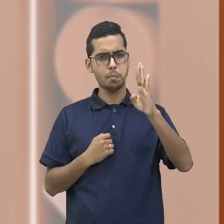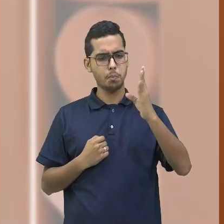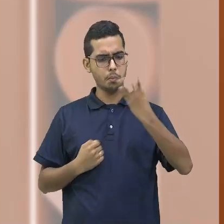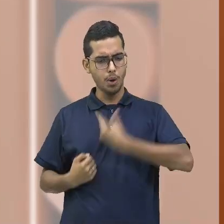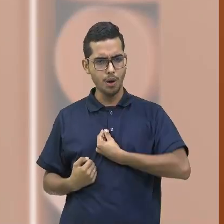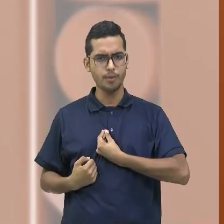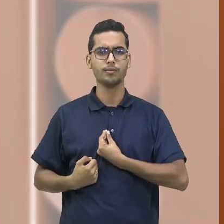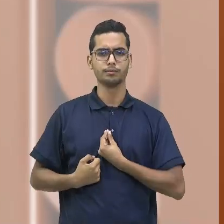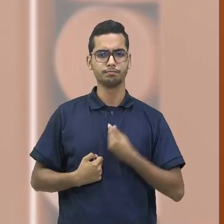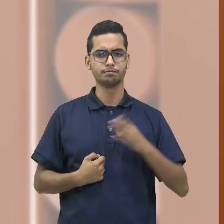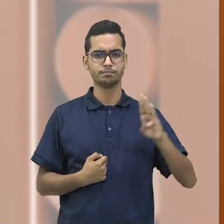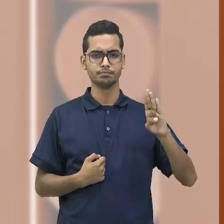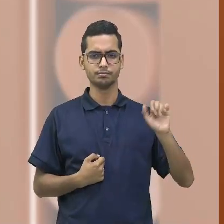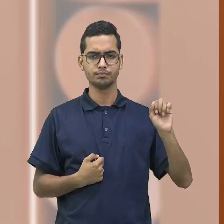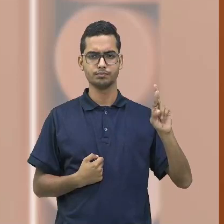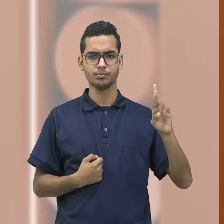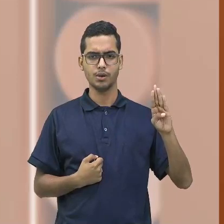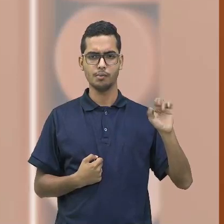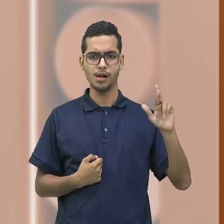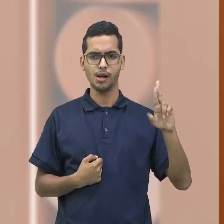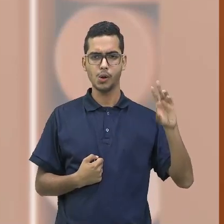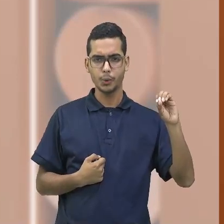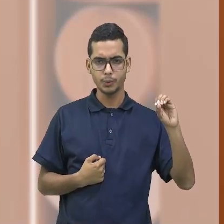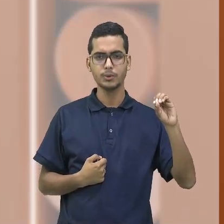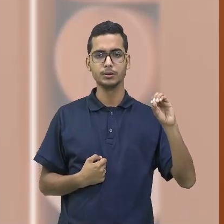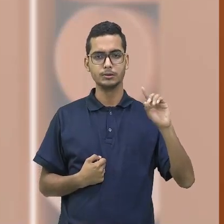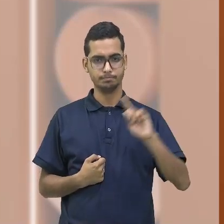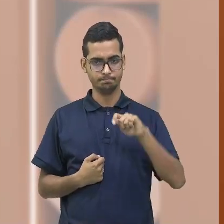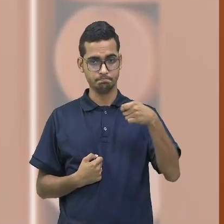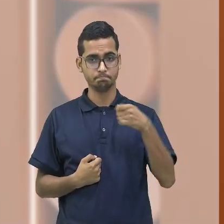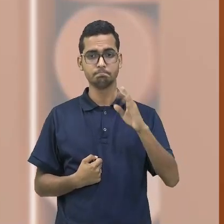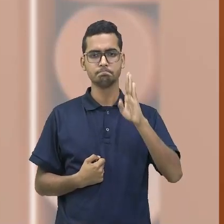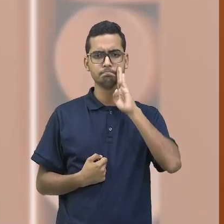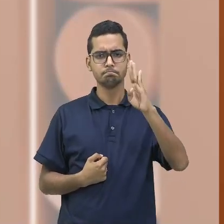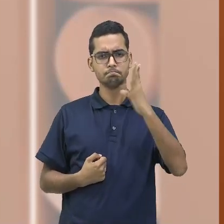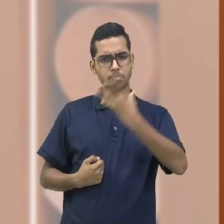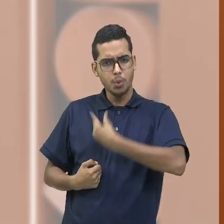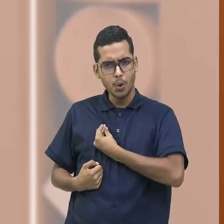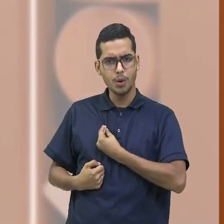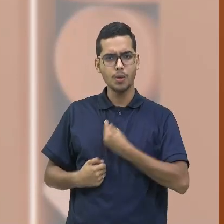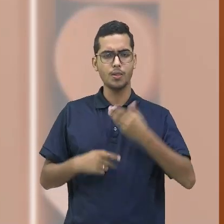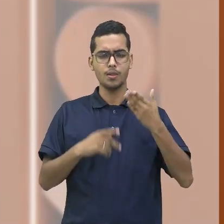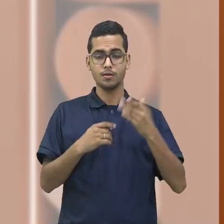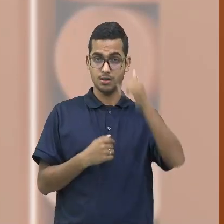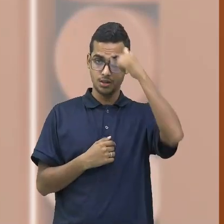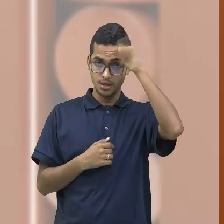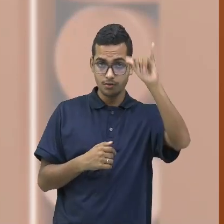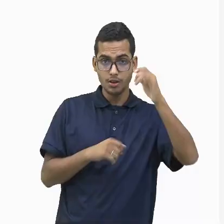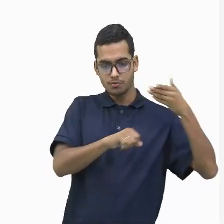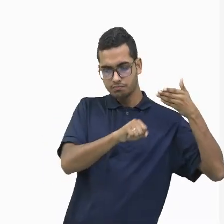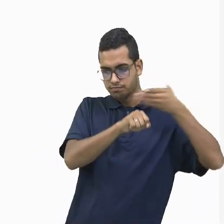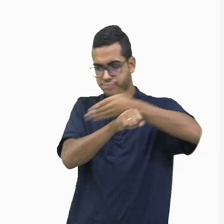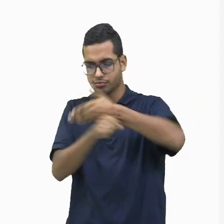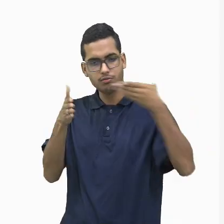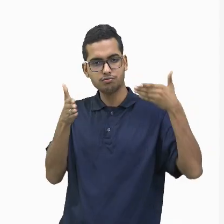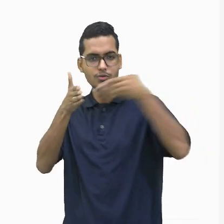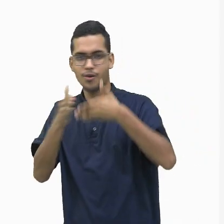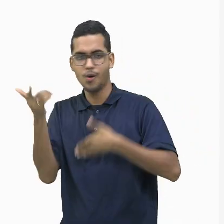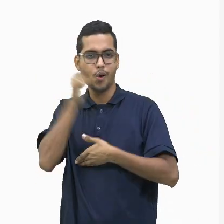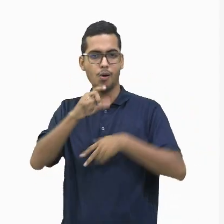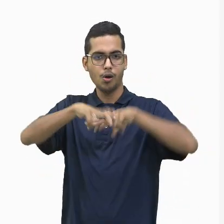produtos da Ásia. A fragmentação política ela também foi agravada, né,